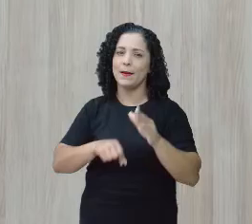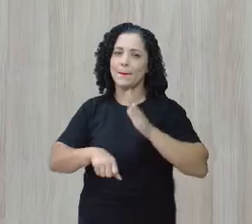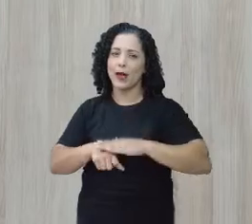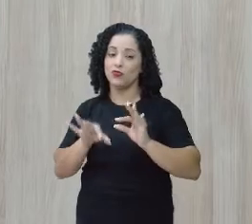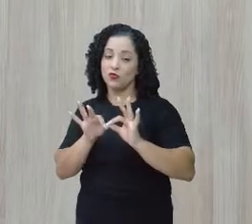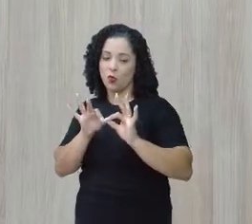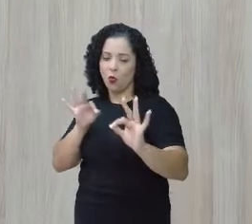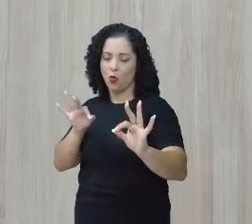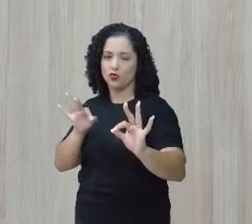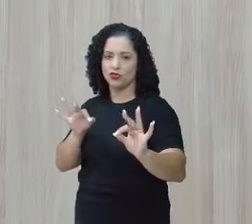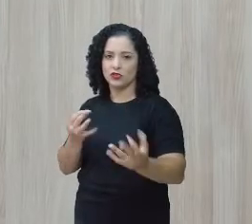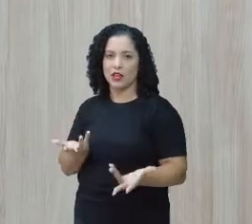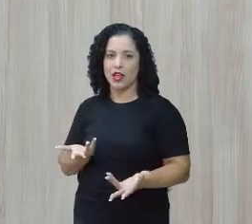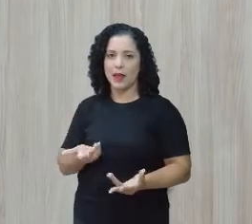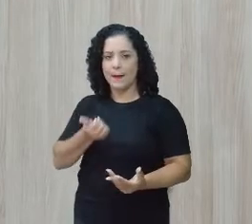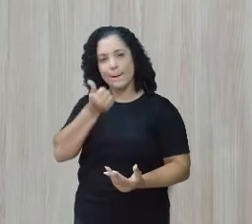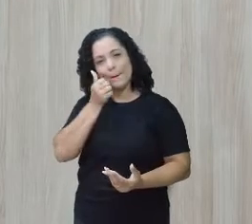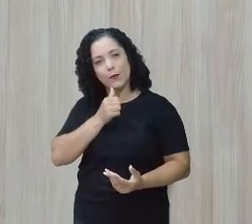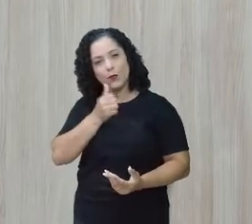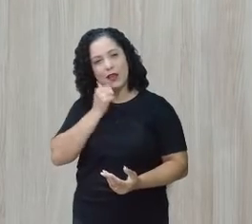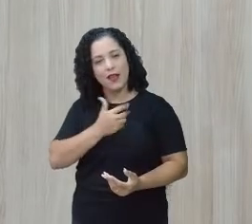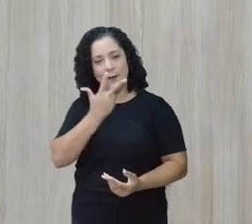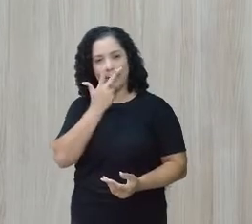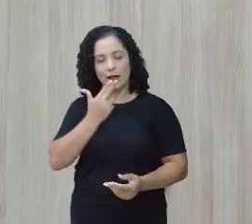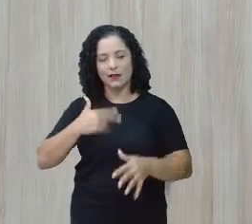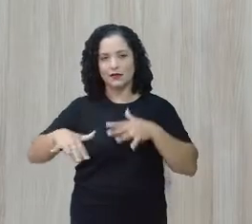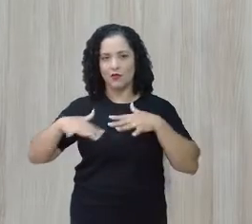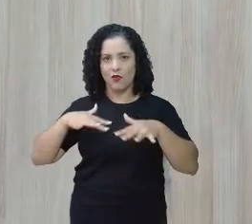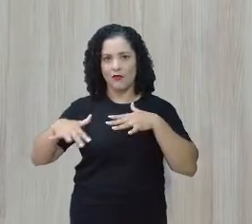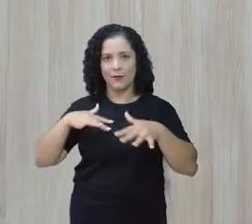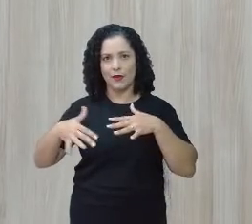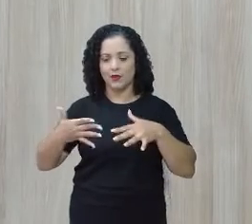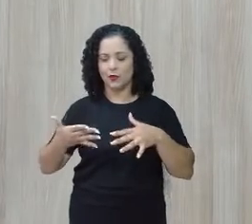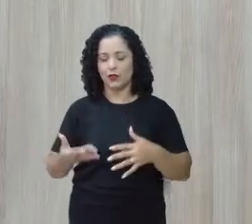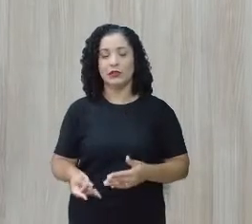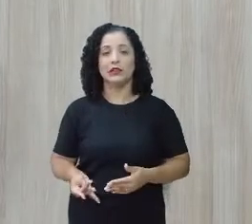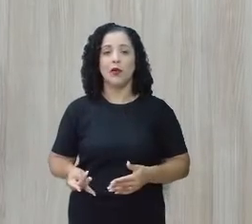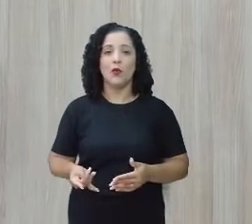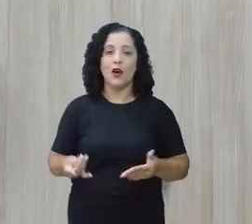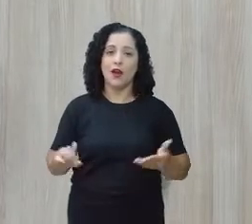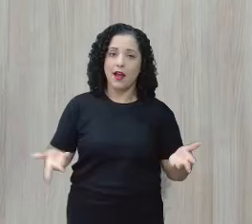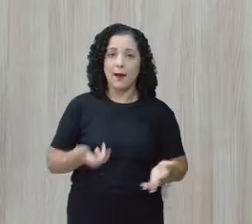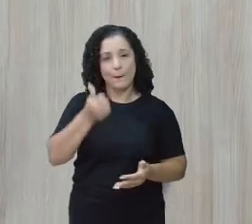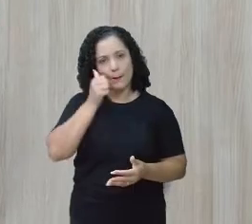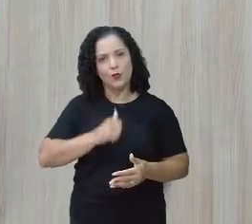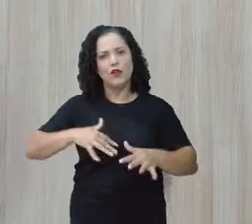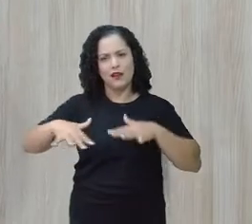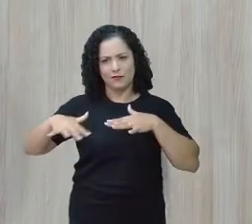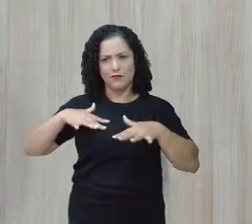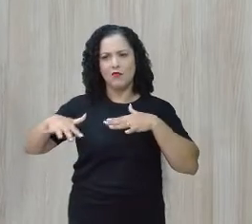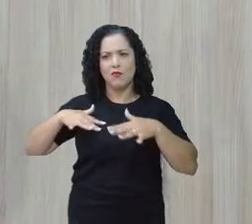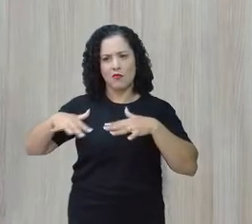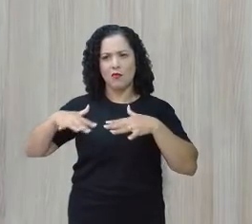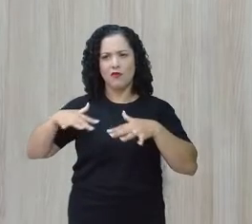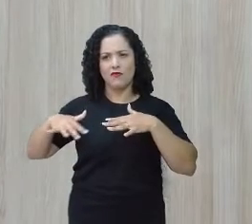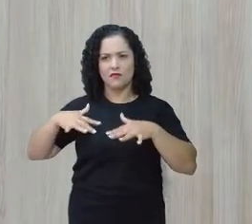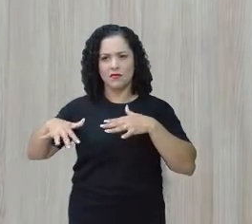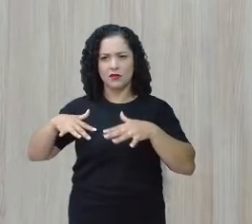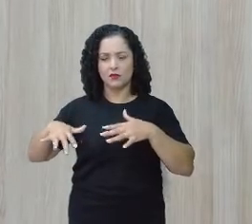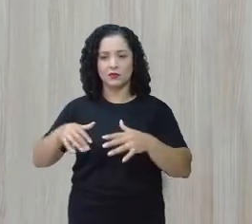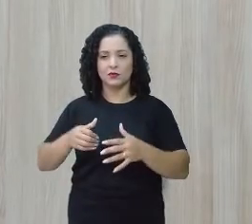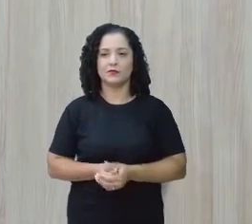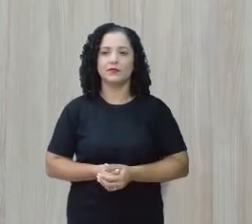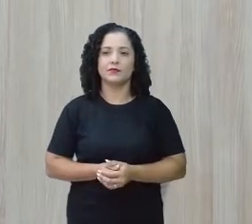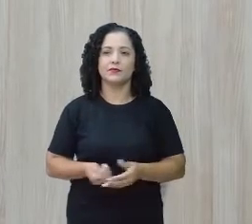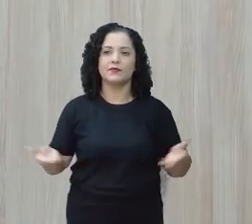distante, como se ela estivesse em movimento. Então, em relação aos surfistas, ela se encontra em movimento. Agora, a questão